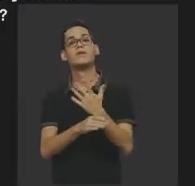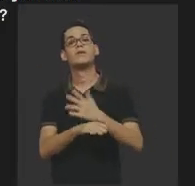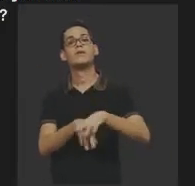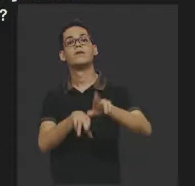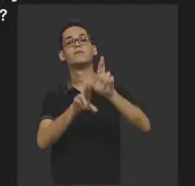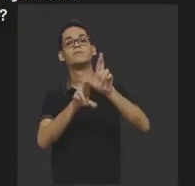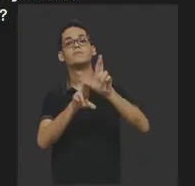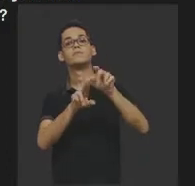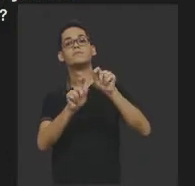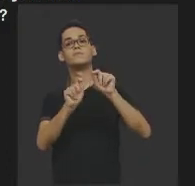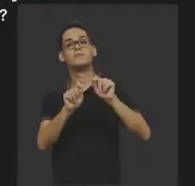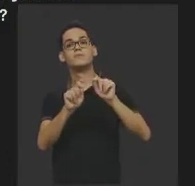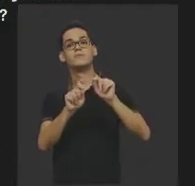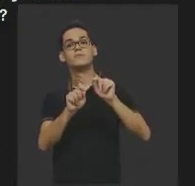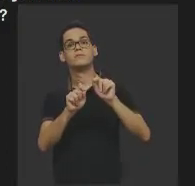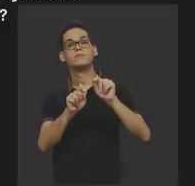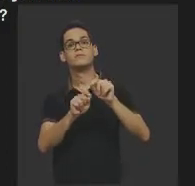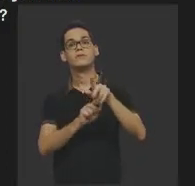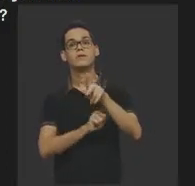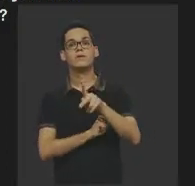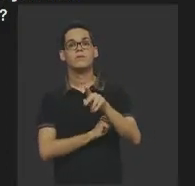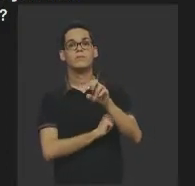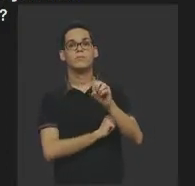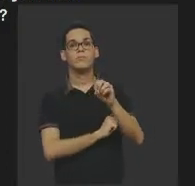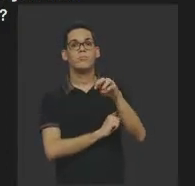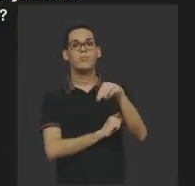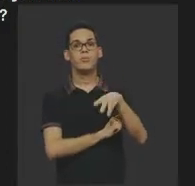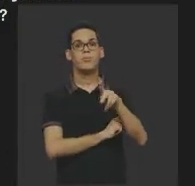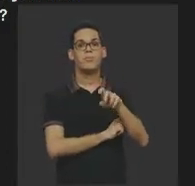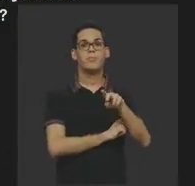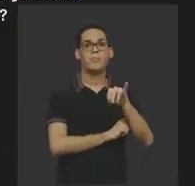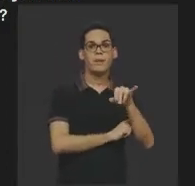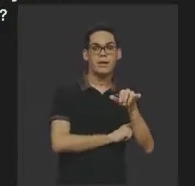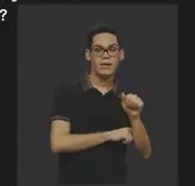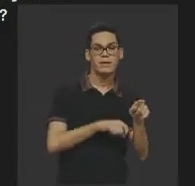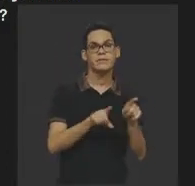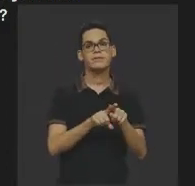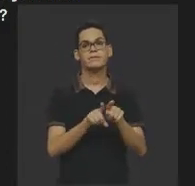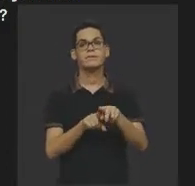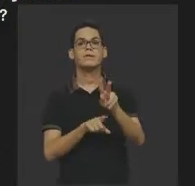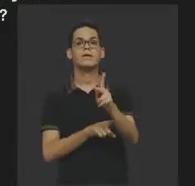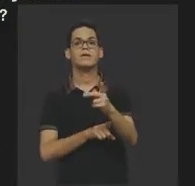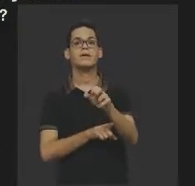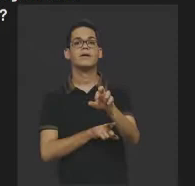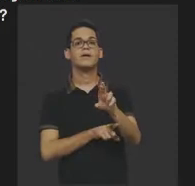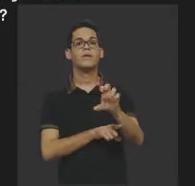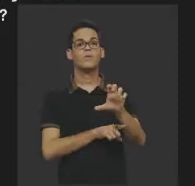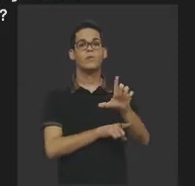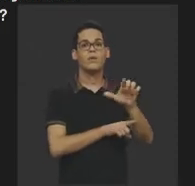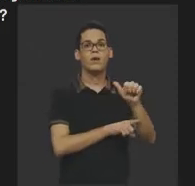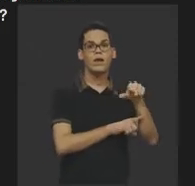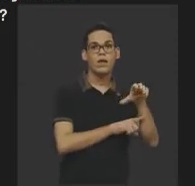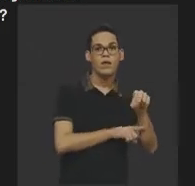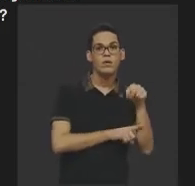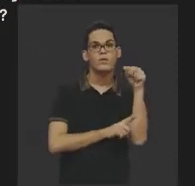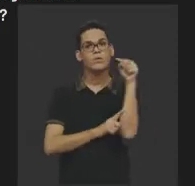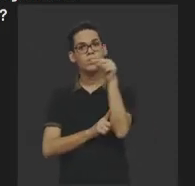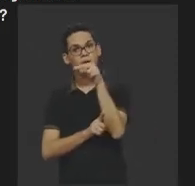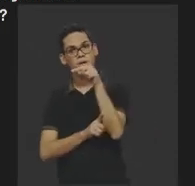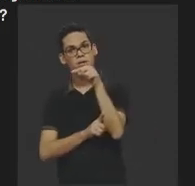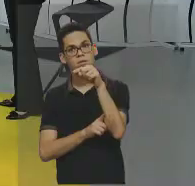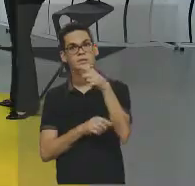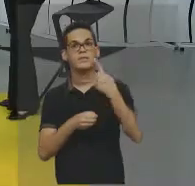responsável pela catástrofe em Pompeia e Herculano. Atualmente, ele representa algum risco para os moradores da cidade